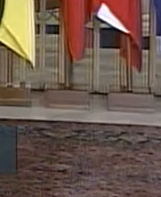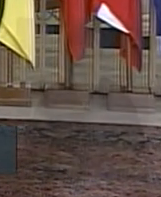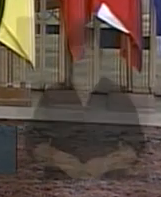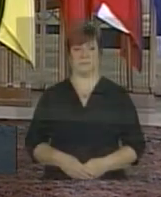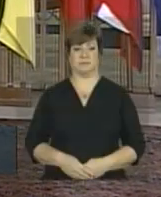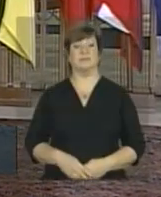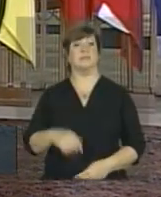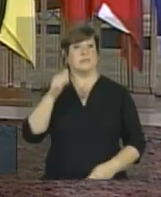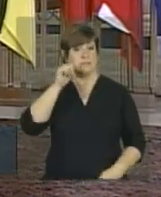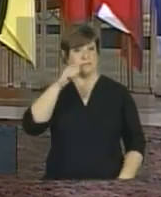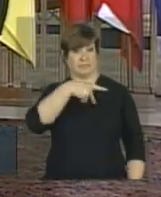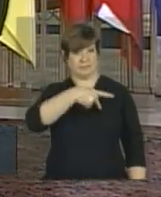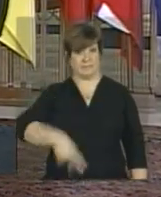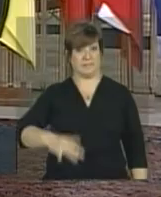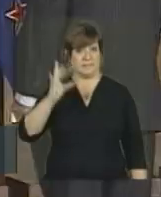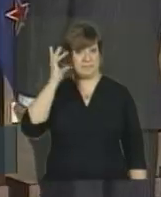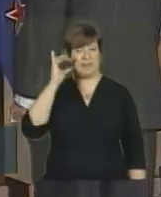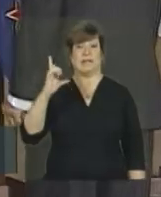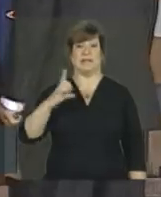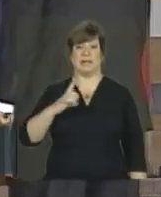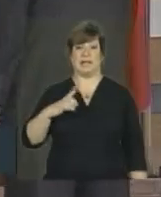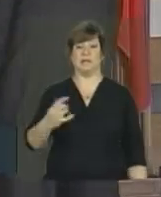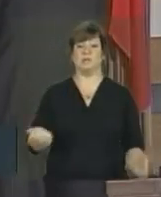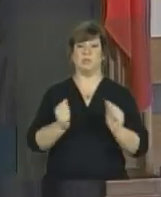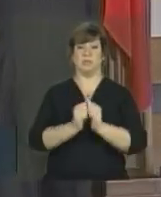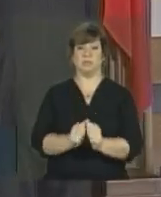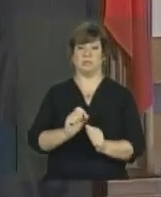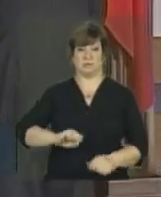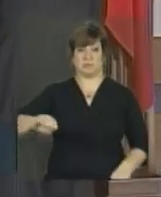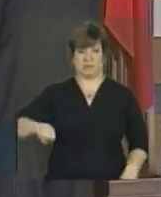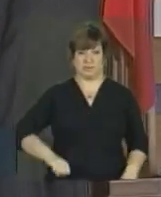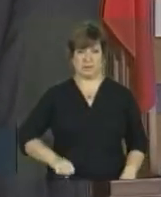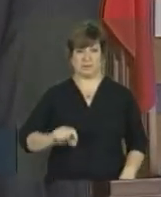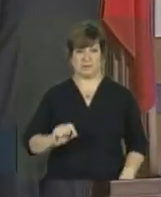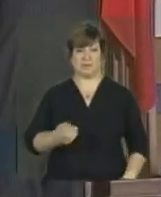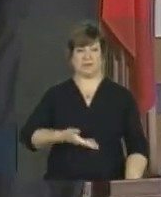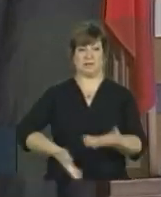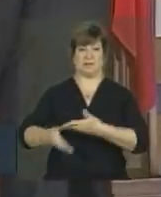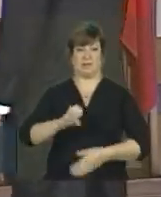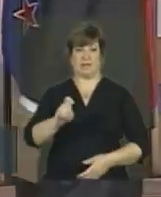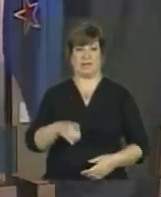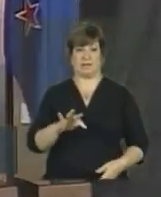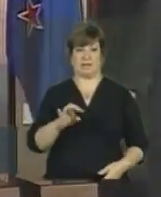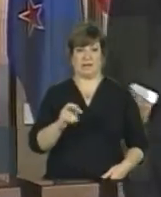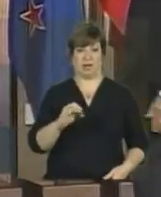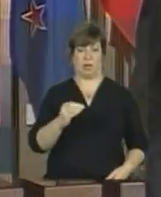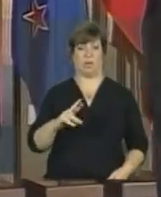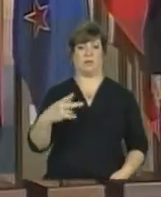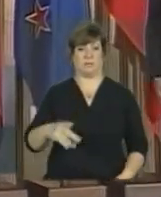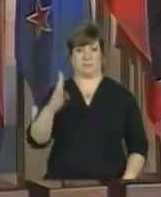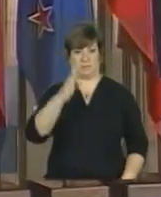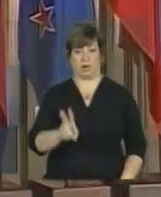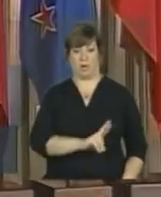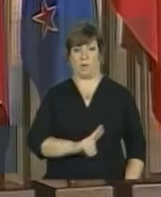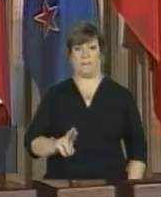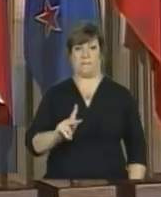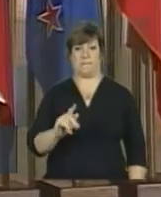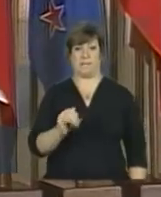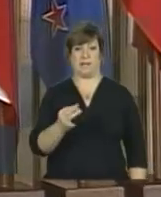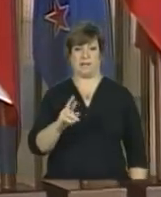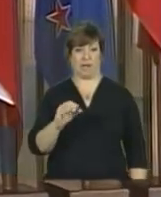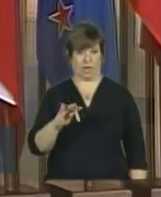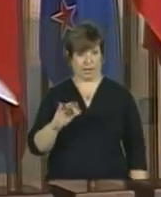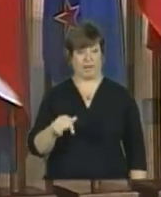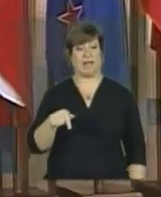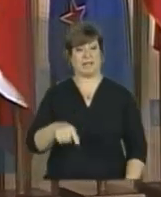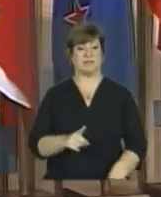A presidenta Dilma Rousseff está acompanhada do embaixador das Relações Exteriores do Brasil, Antônio Patriota. Este é